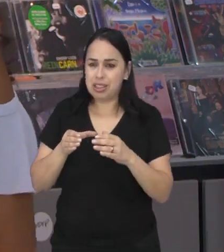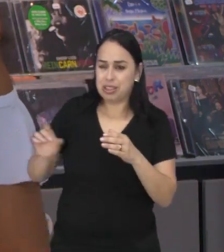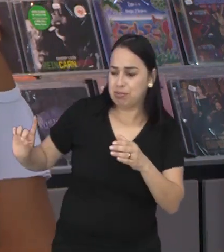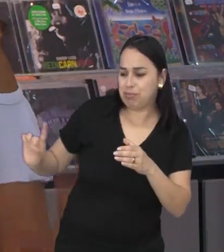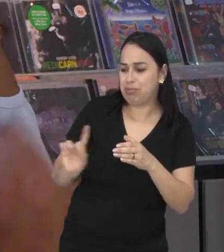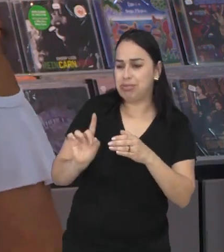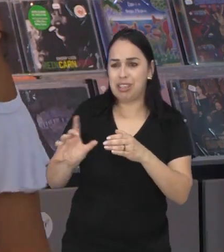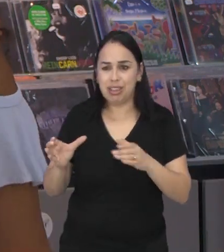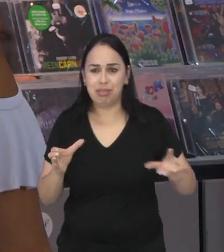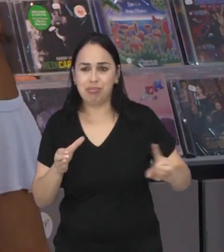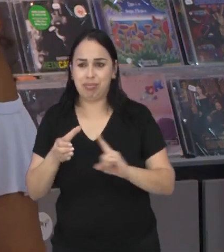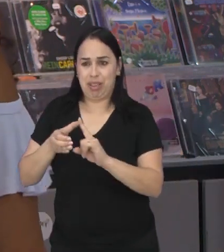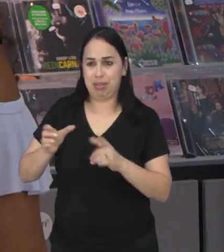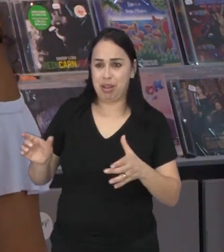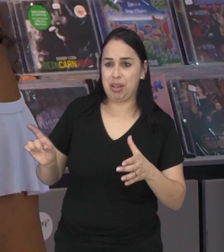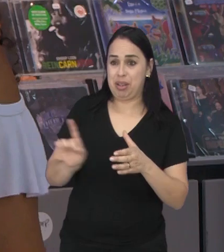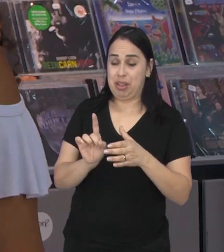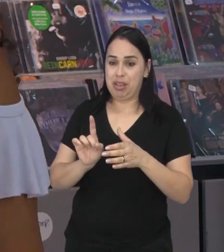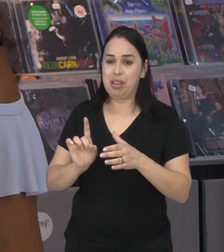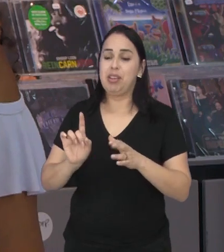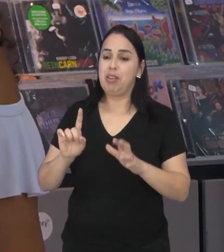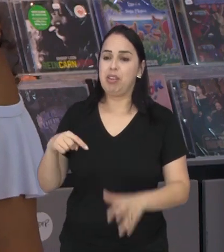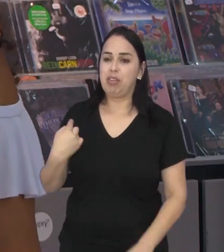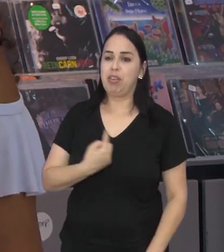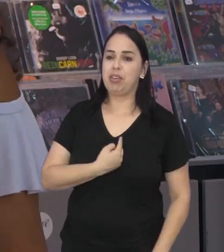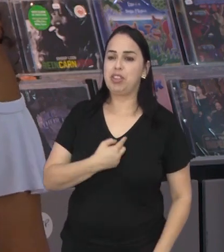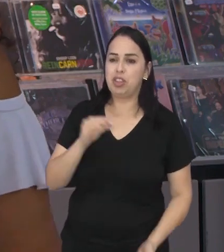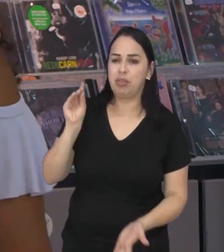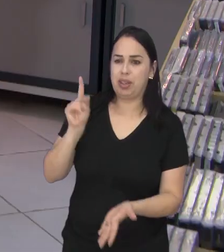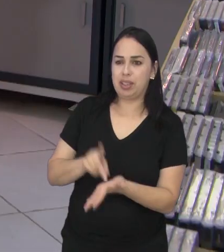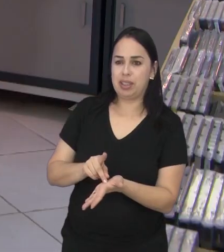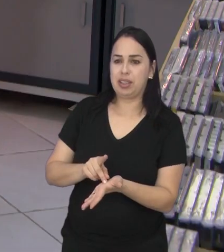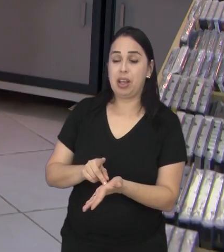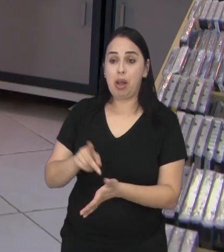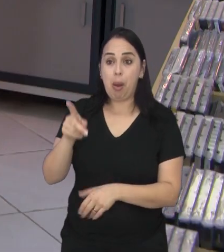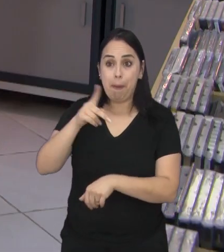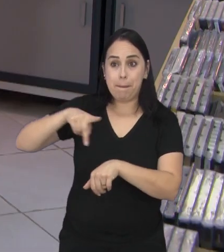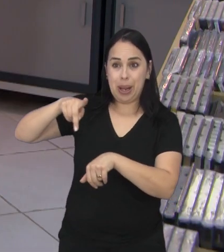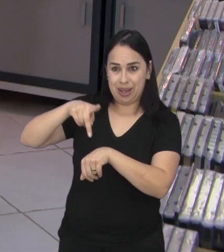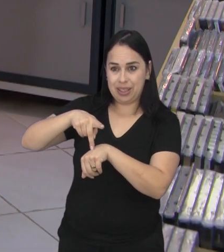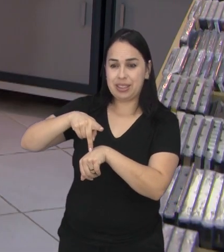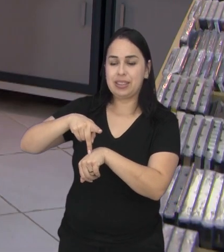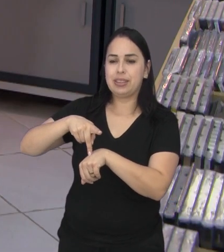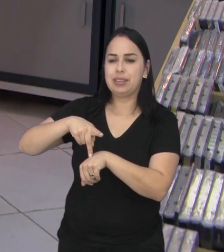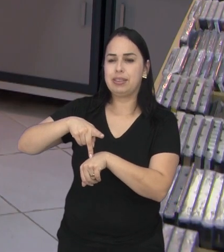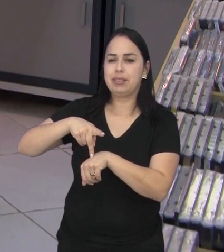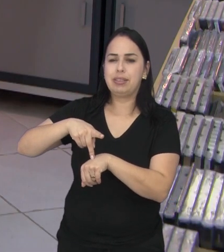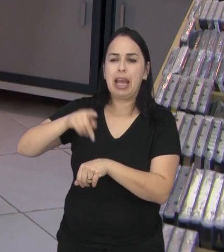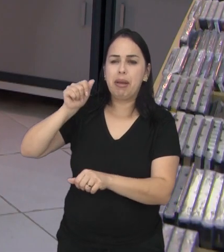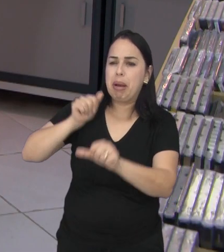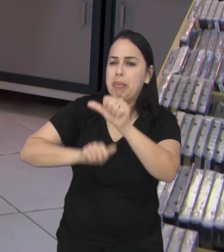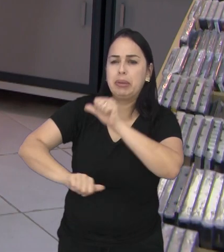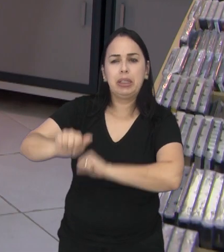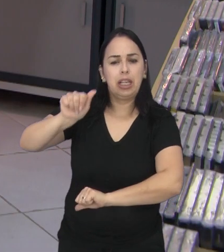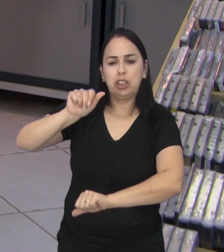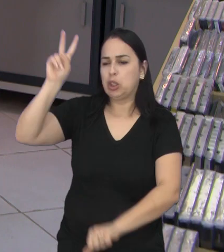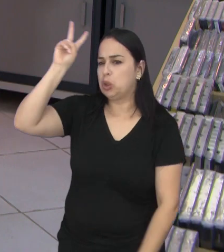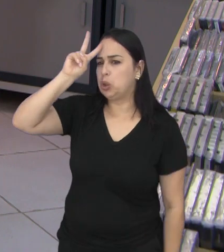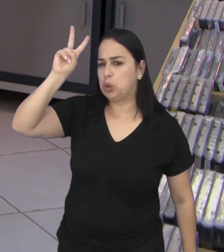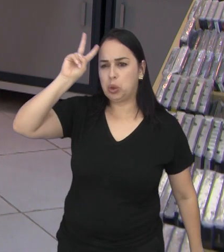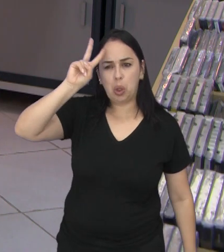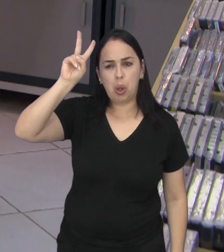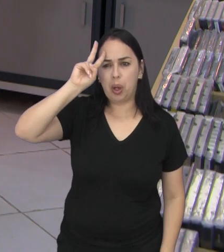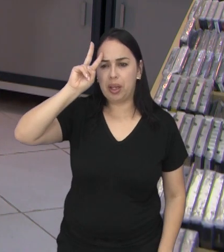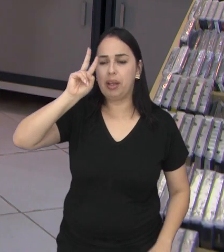estão vindo. Então, assim, vamos reparar essa história aí, né, que a gente tem. Na verdade, o país, ele tem uma